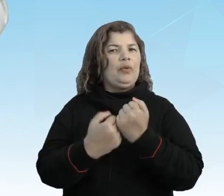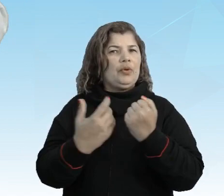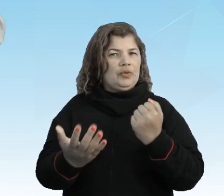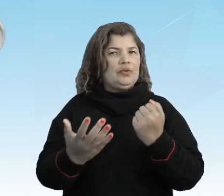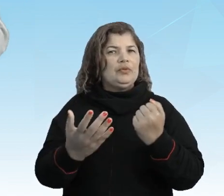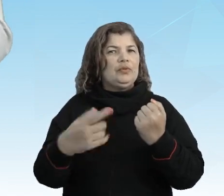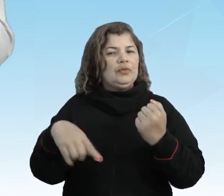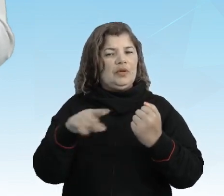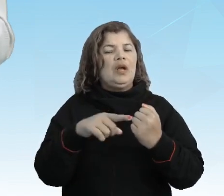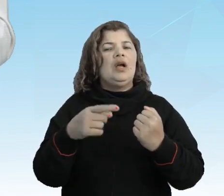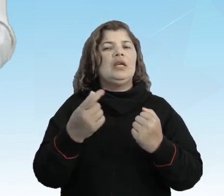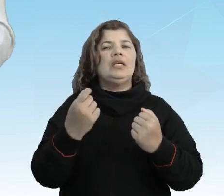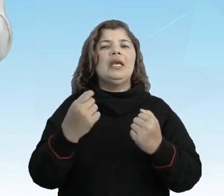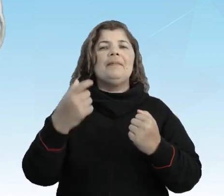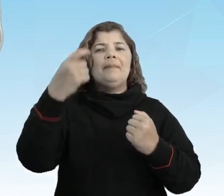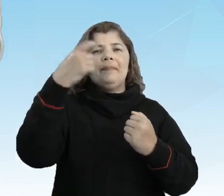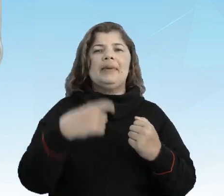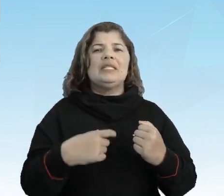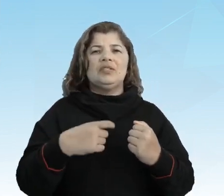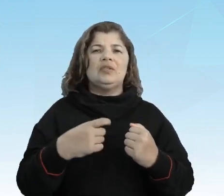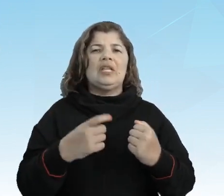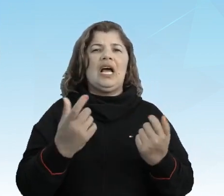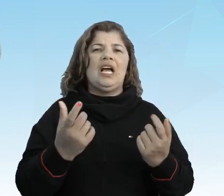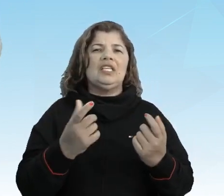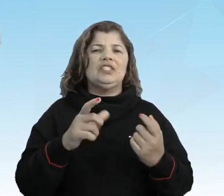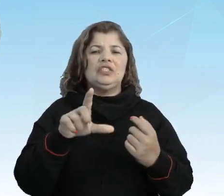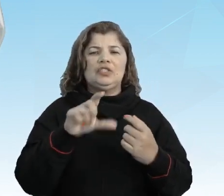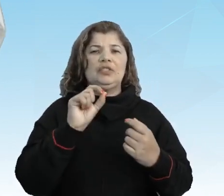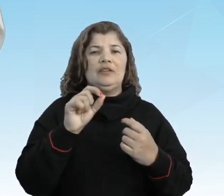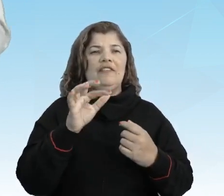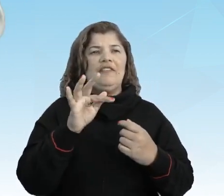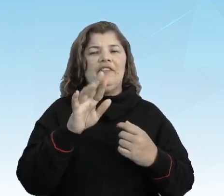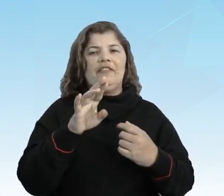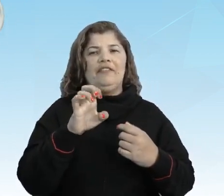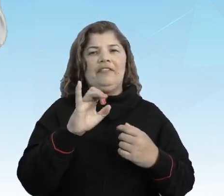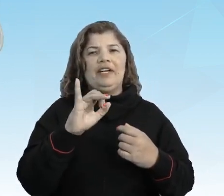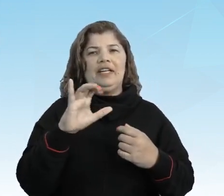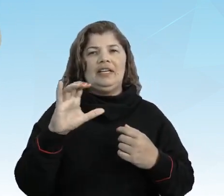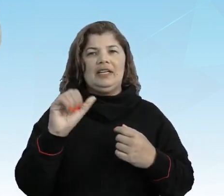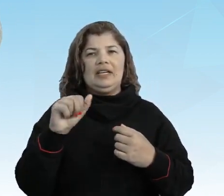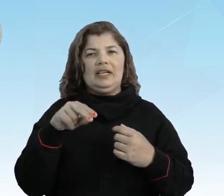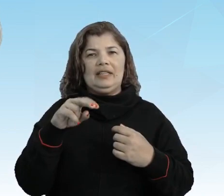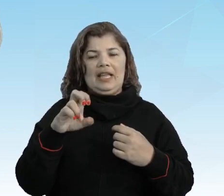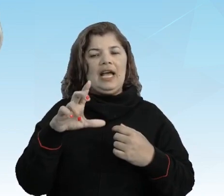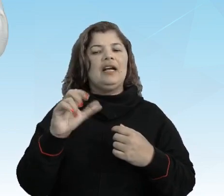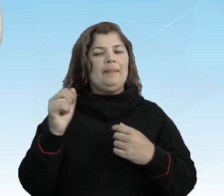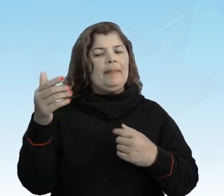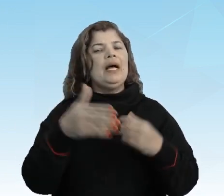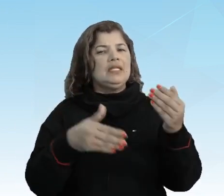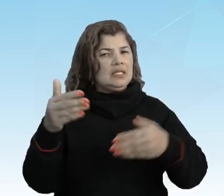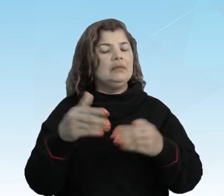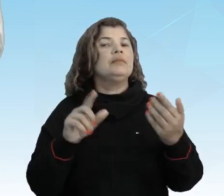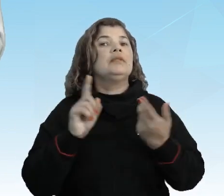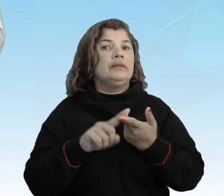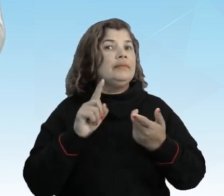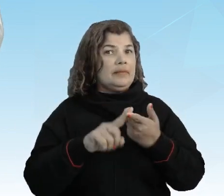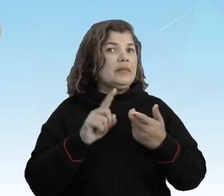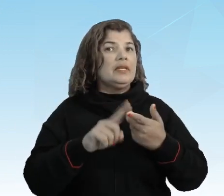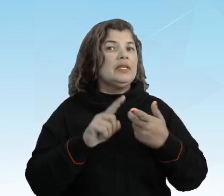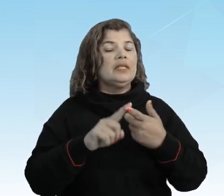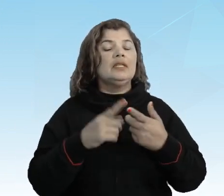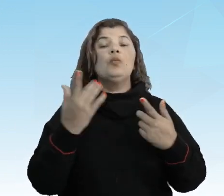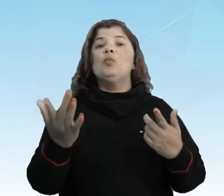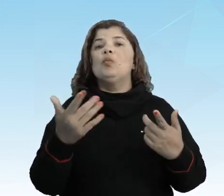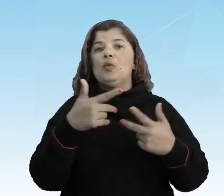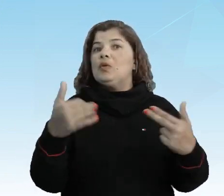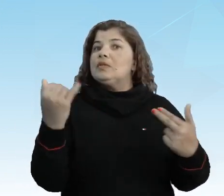dos personagens que depois seriam célebres na nossa história pernambucana, o Frei Caneca, participa desse primeiro momento. E um detalhe, Robson, que é muito